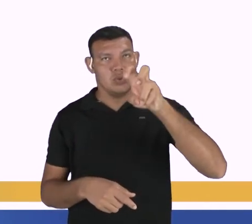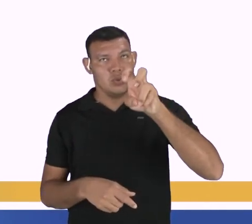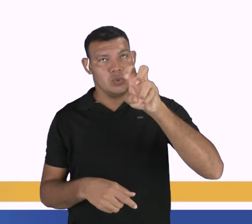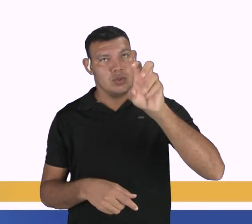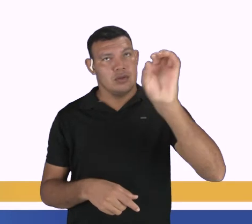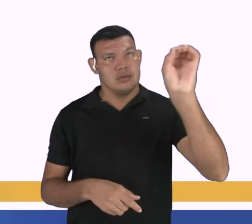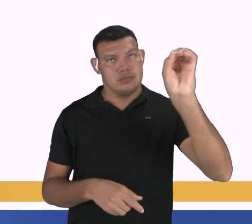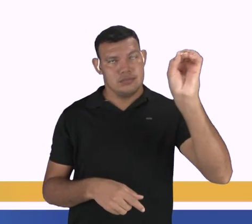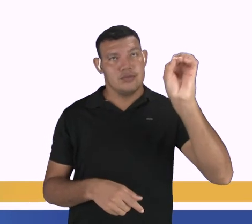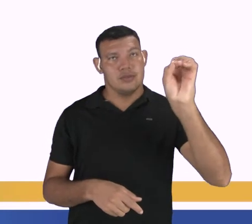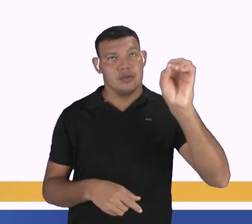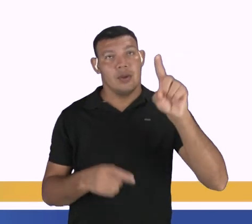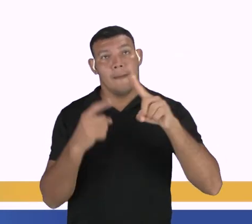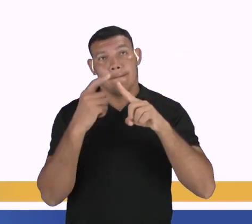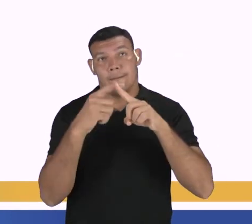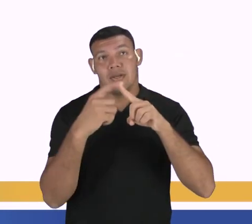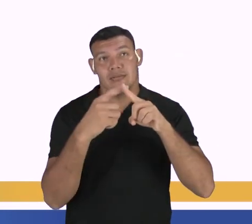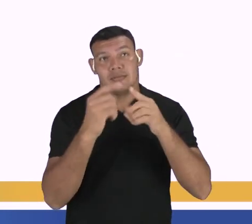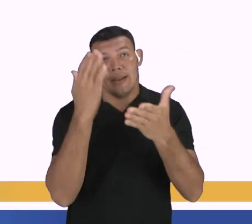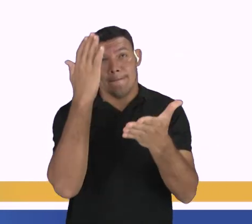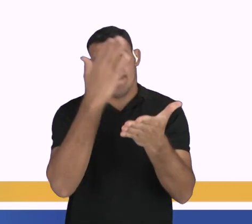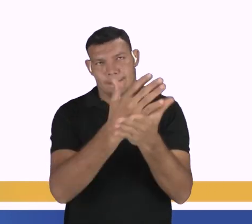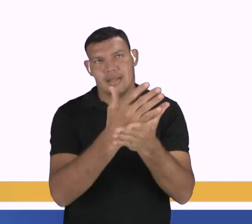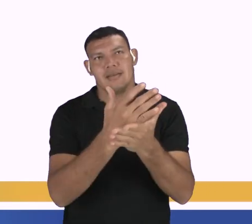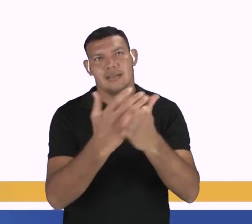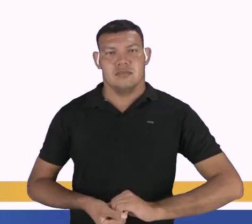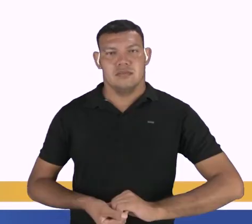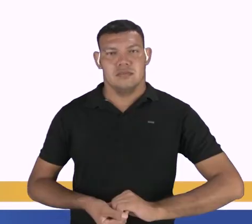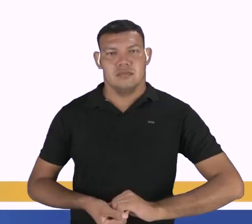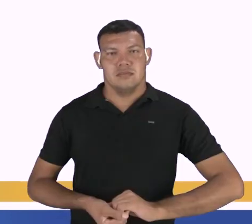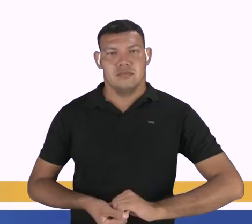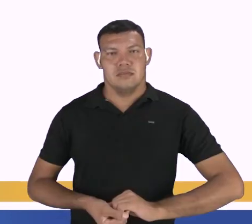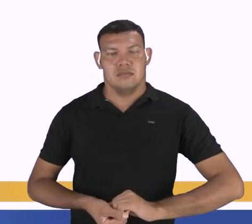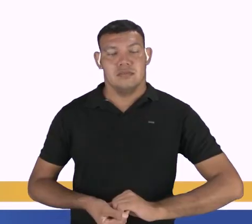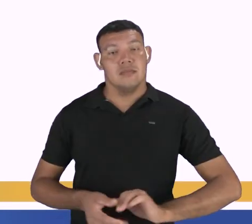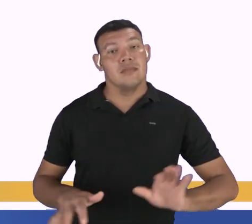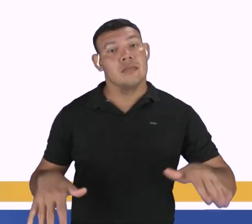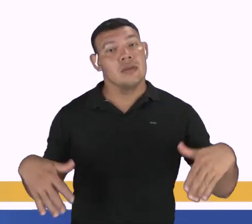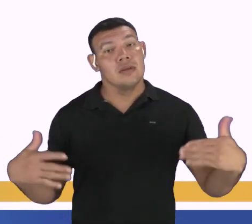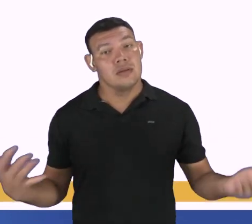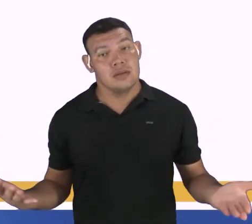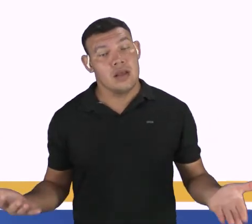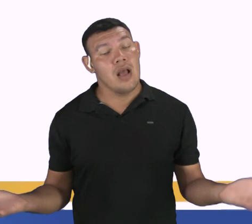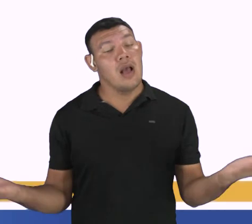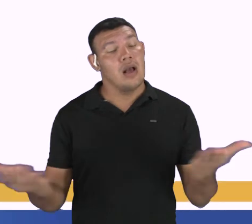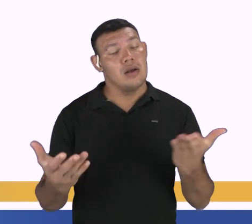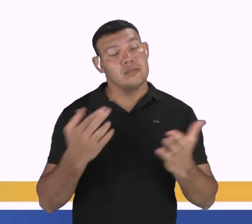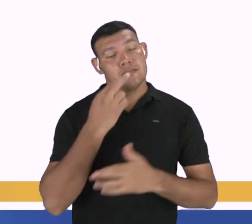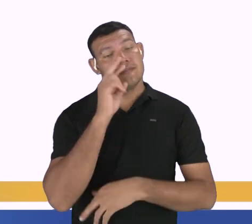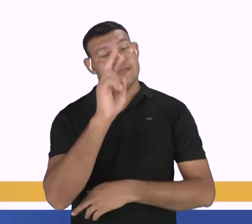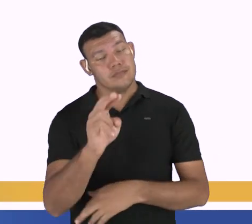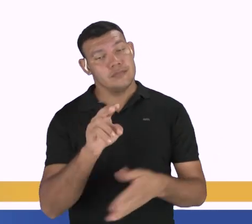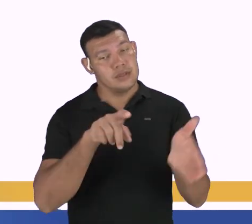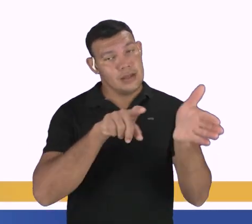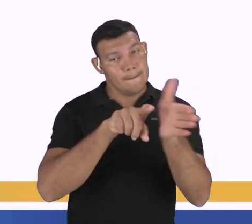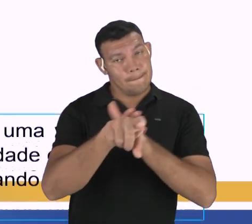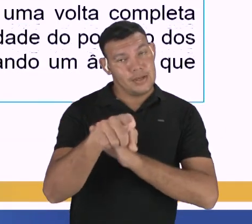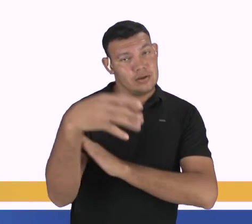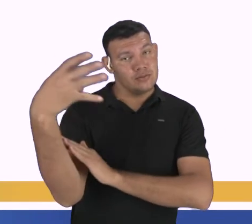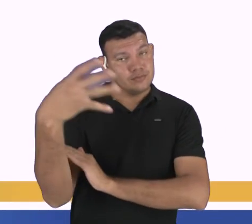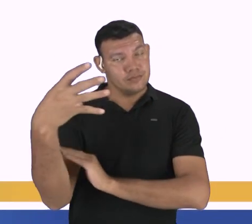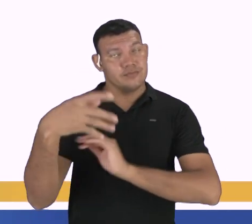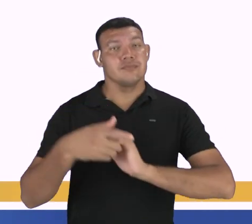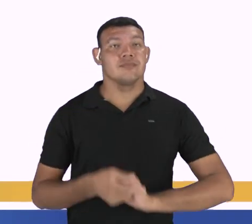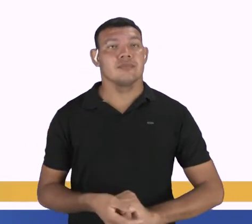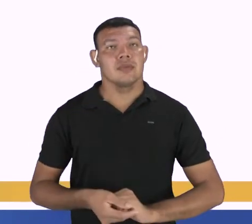45 graus, pois é a metade de um ângulo reto, certinho? E por fim, vamos resolver o exercício 4. Olha o que ele diz